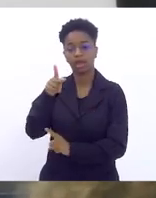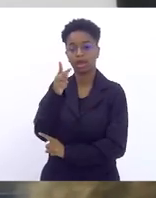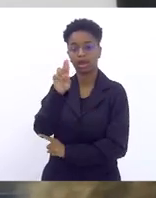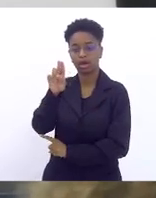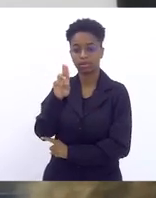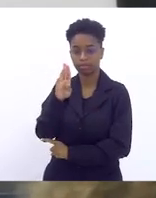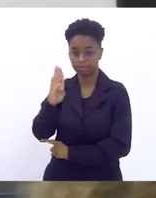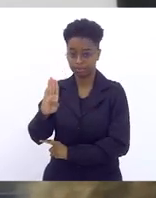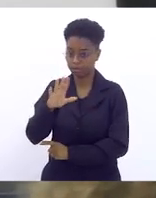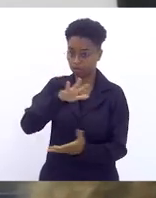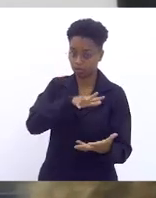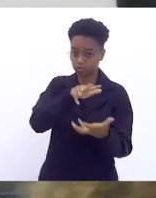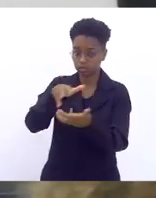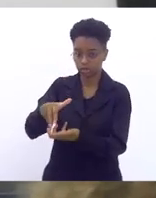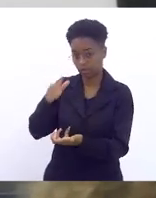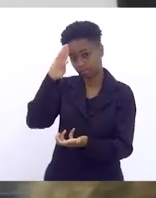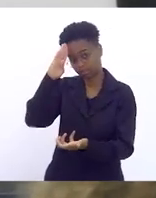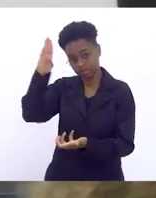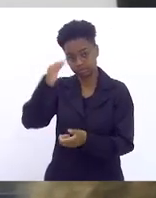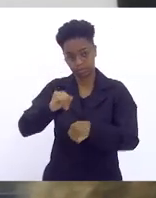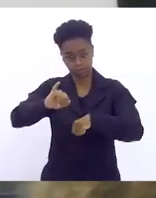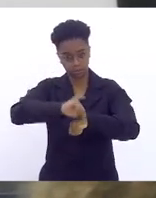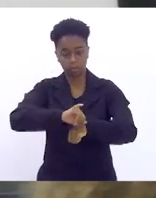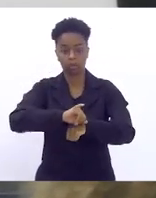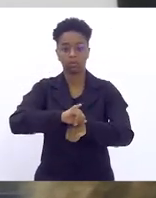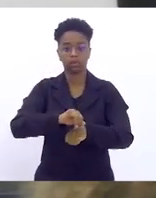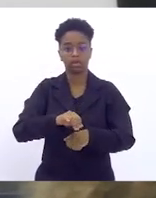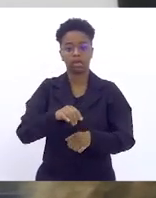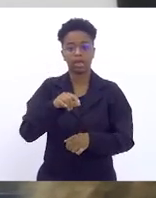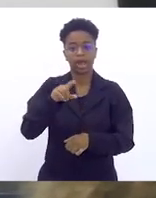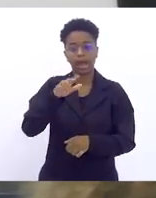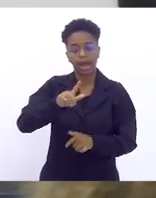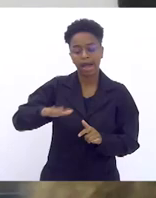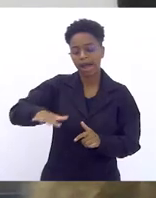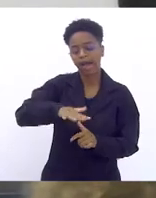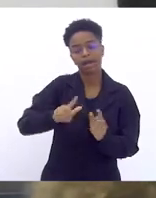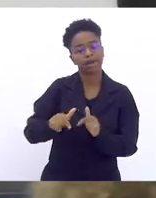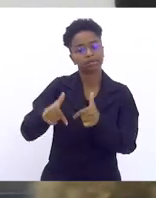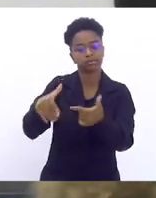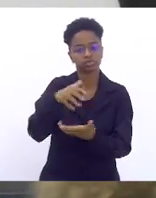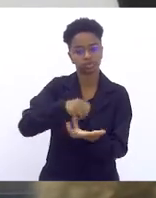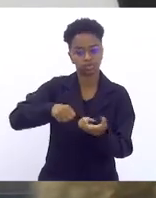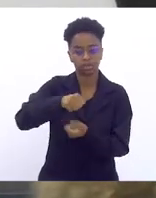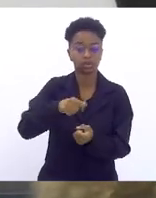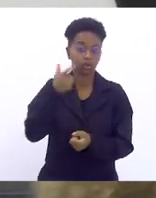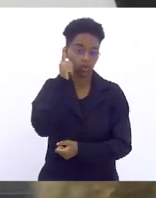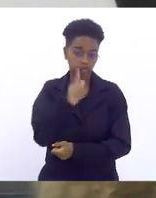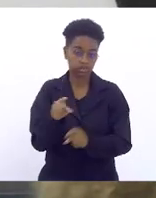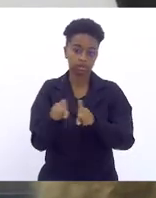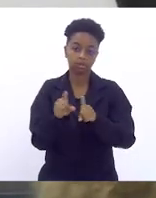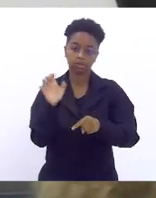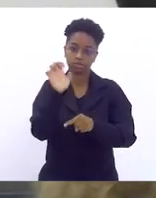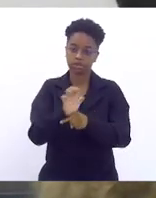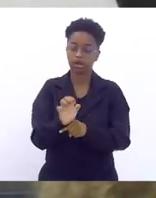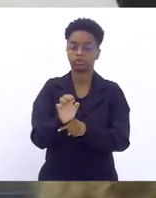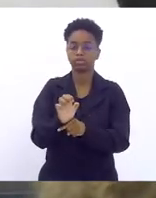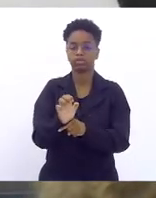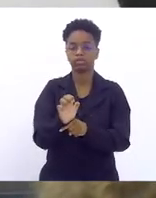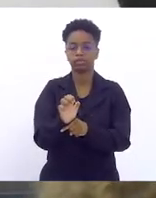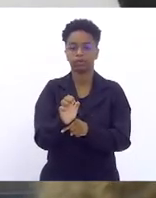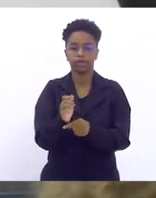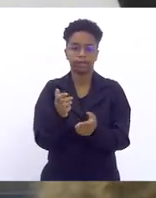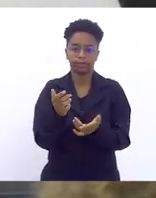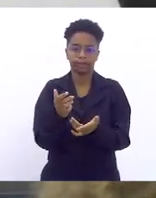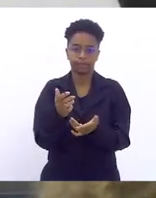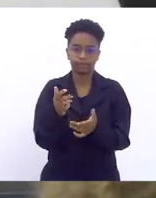de negociação de ativo sustentáveis né e isso vai permitir o estado ganhar em muito e